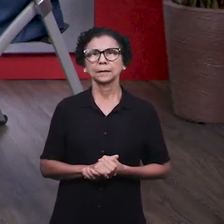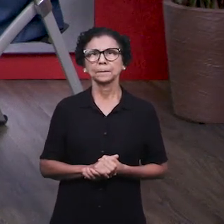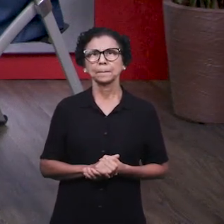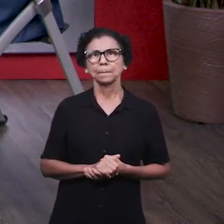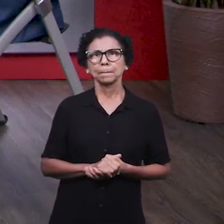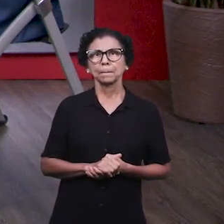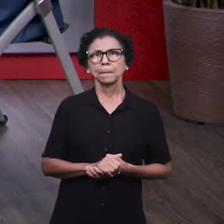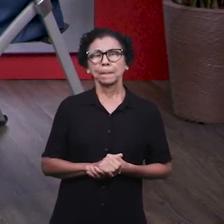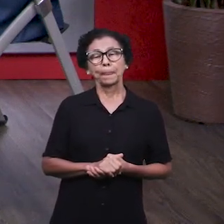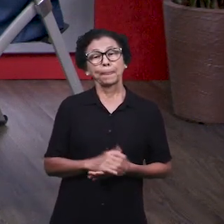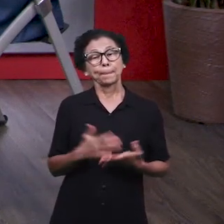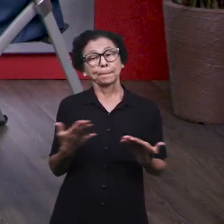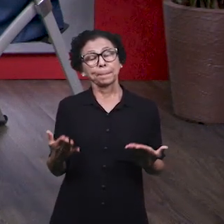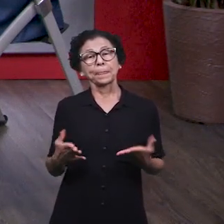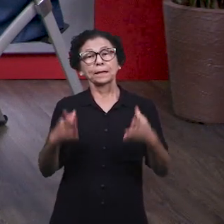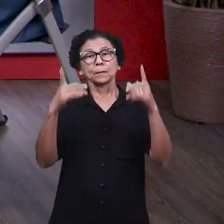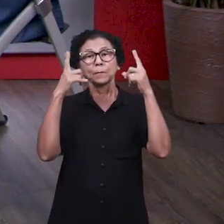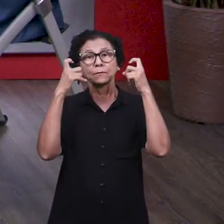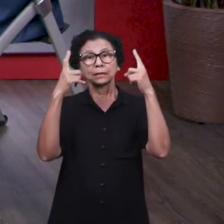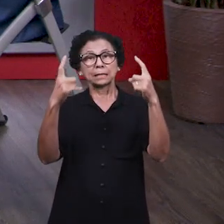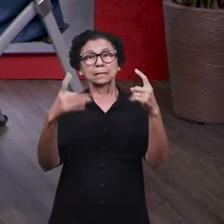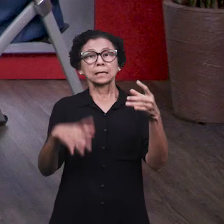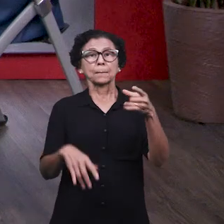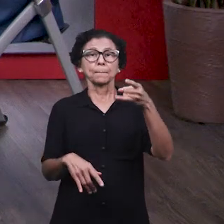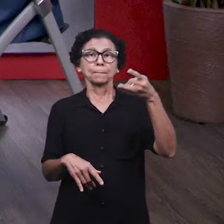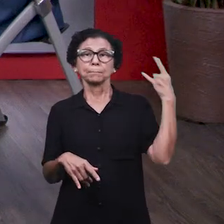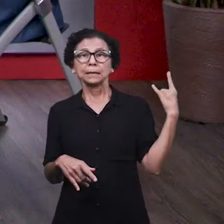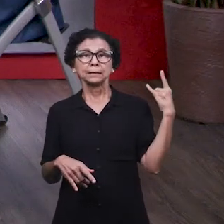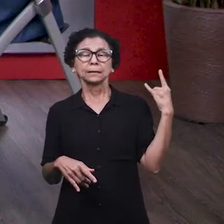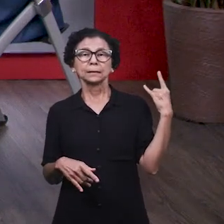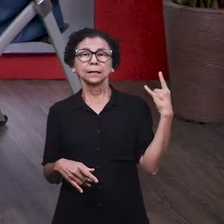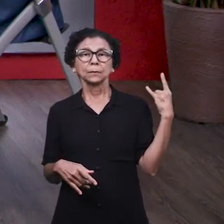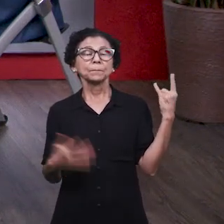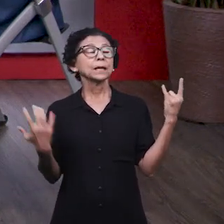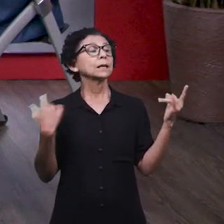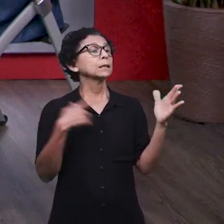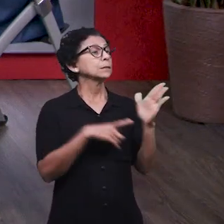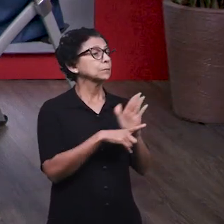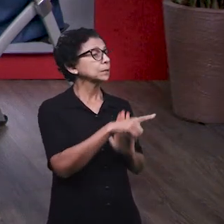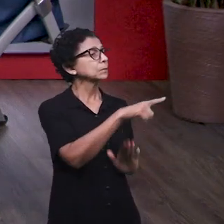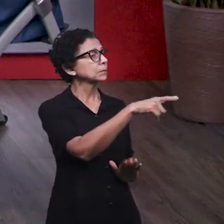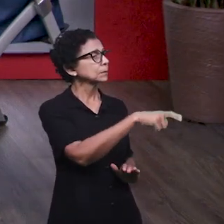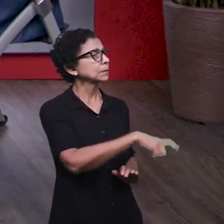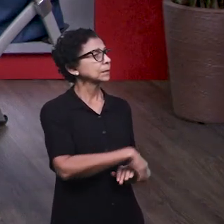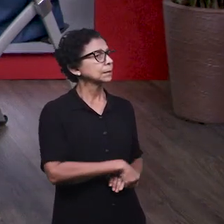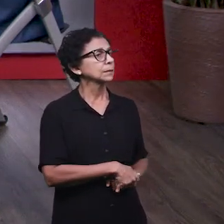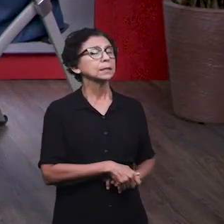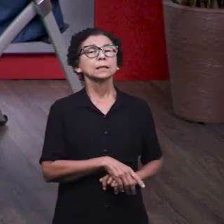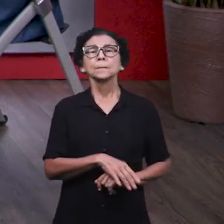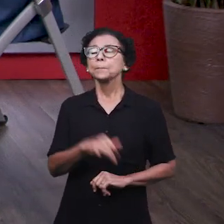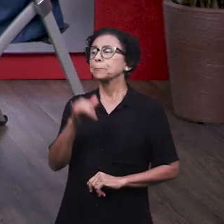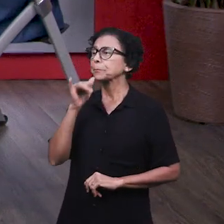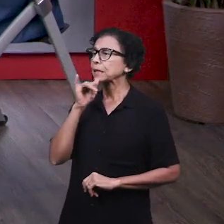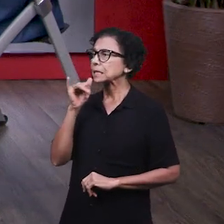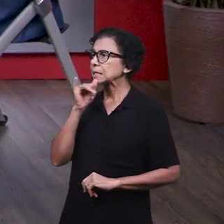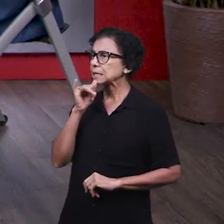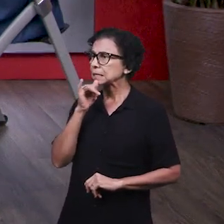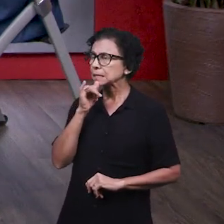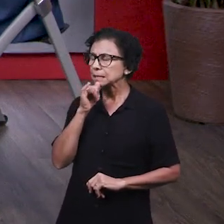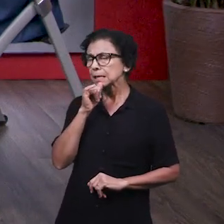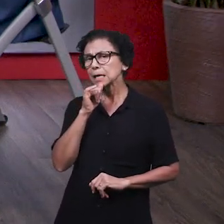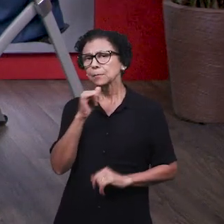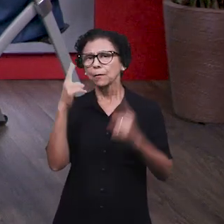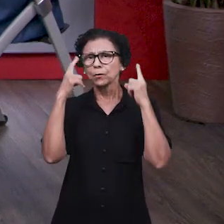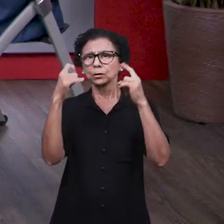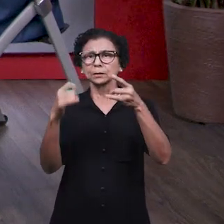né. Tem a violência patrimonial, Patrimonial. tem a vi Essa é justamente o que eu ia perguntar para a a senhora pat também. eu vou te dar um exemplo da